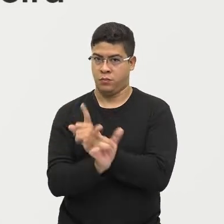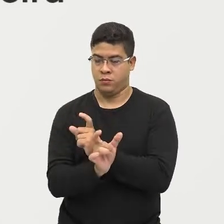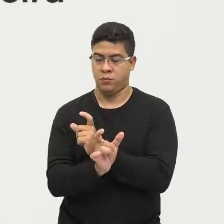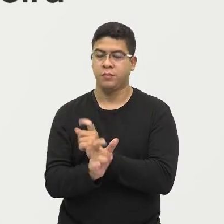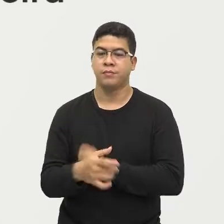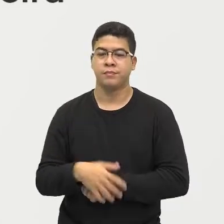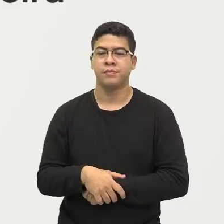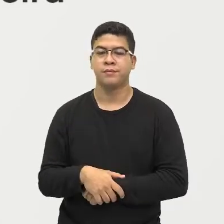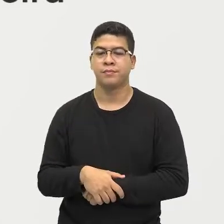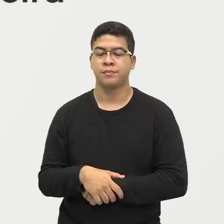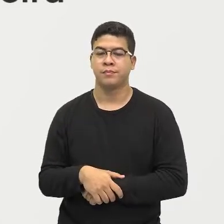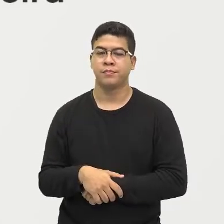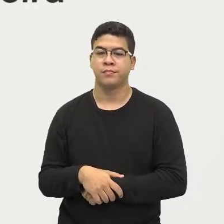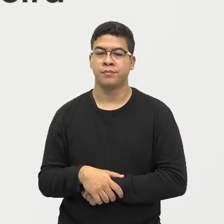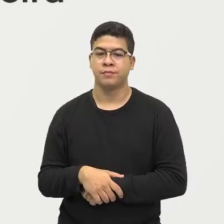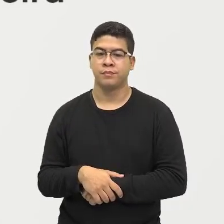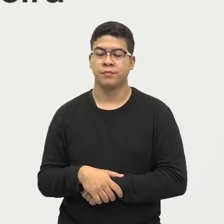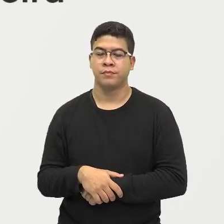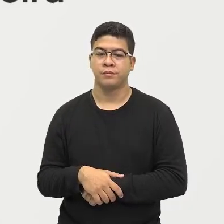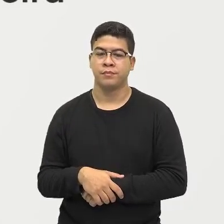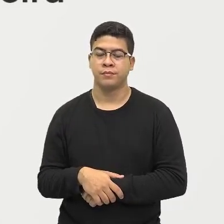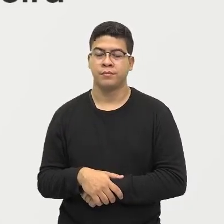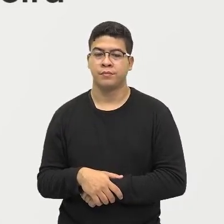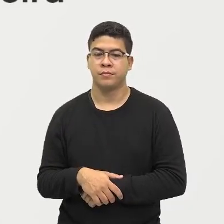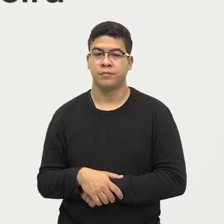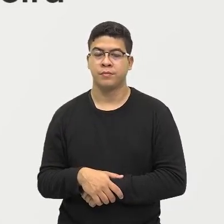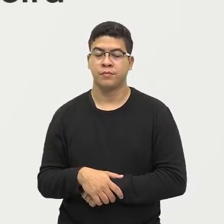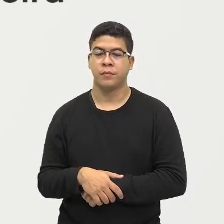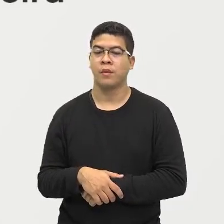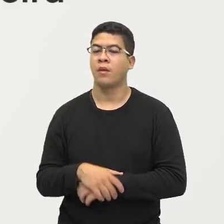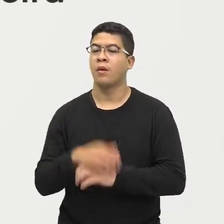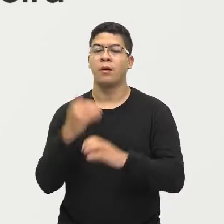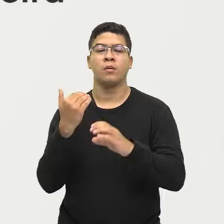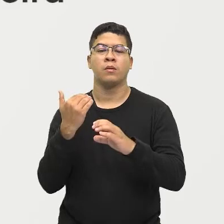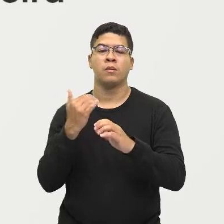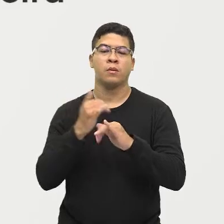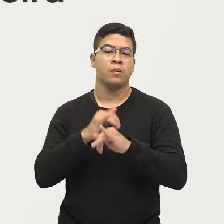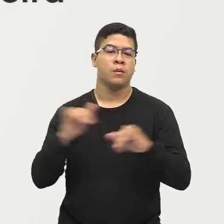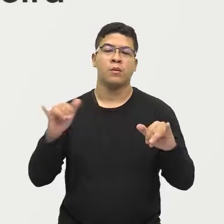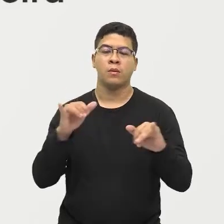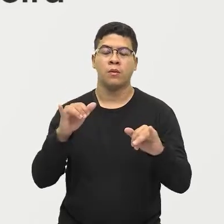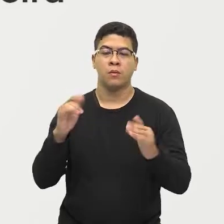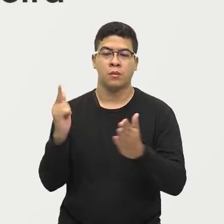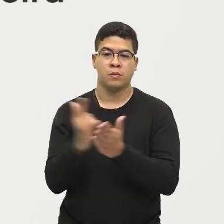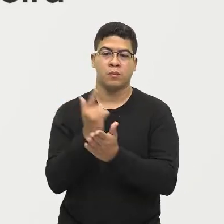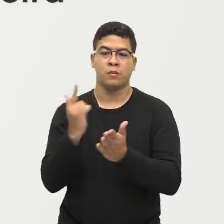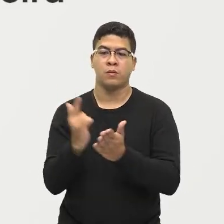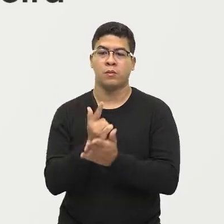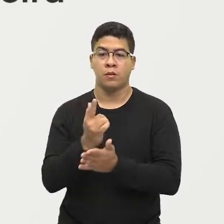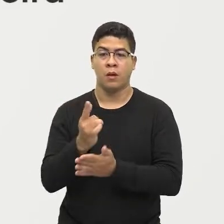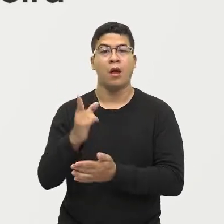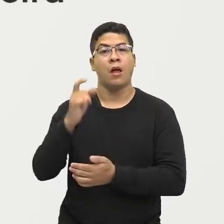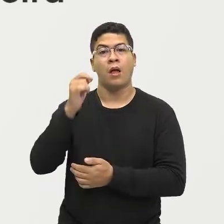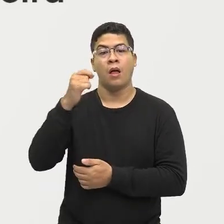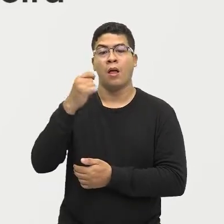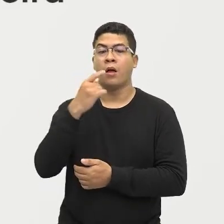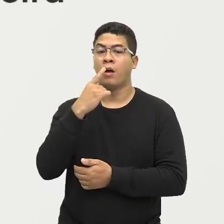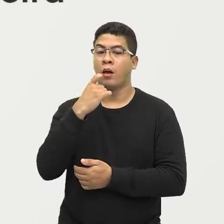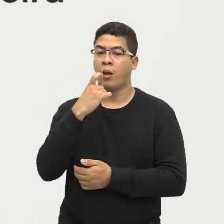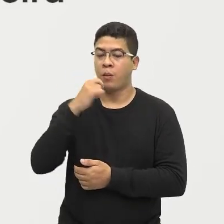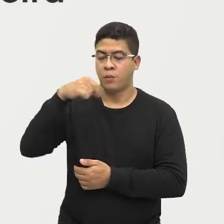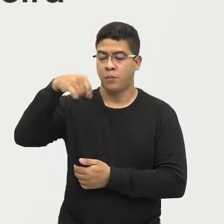O que mais que nós temos aqui, ó? Ele publicou o seu primeiro livro Há uma Gota